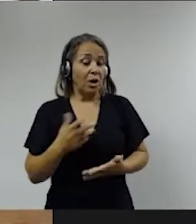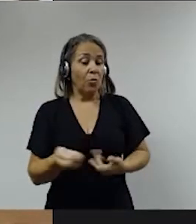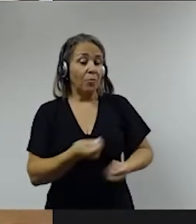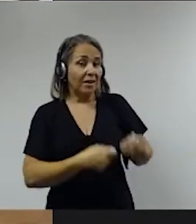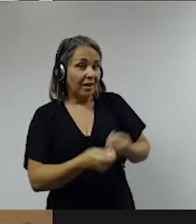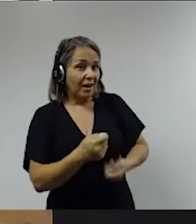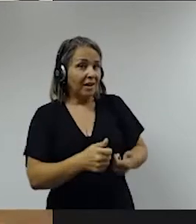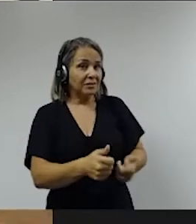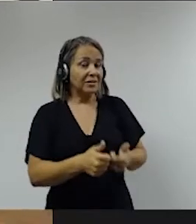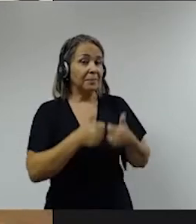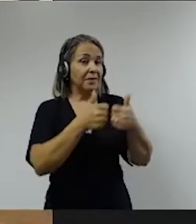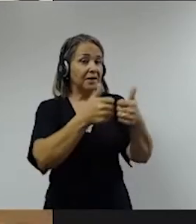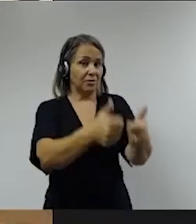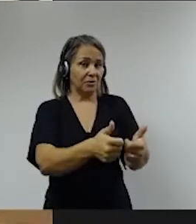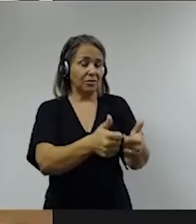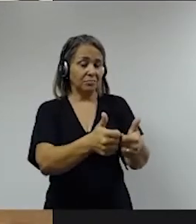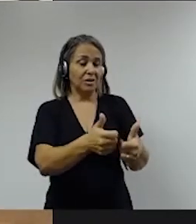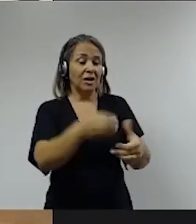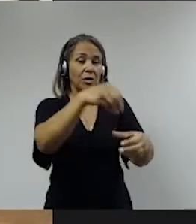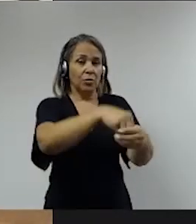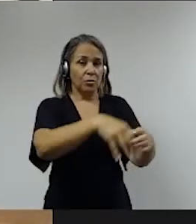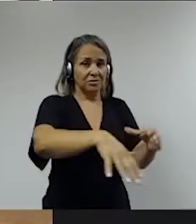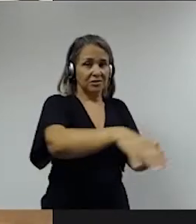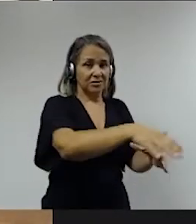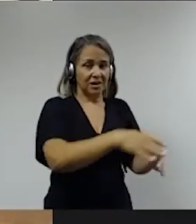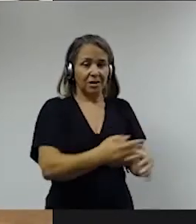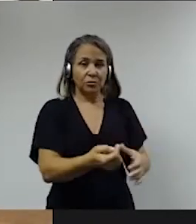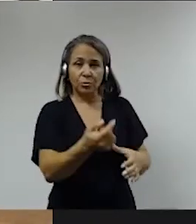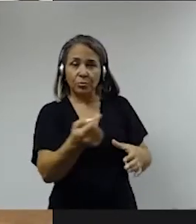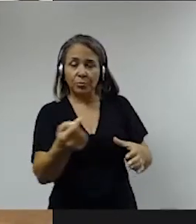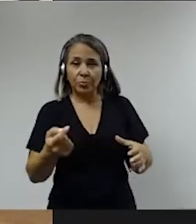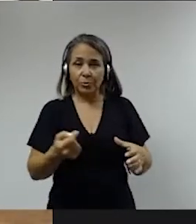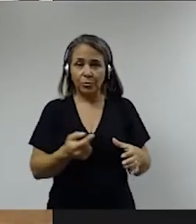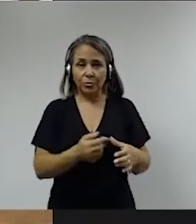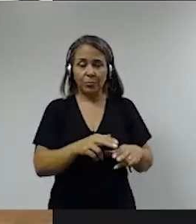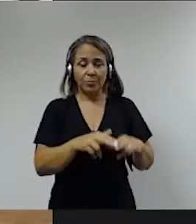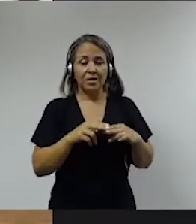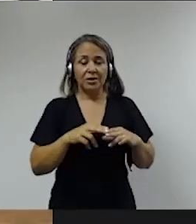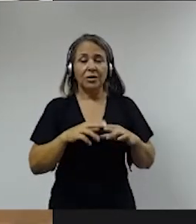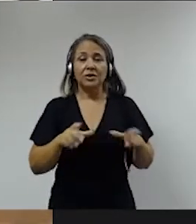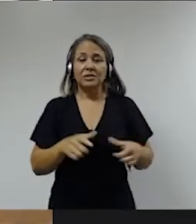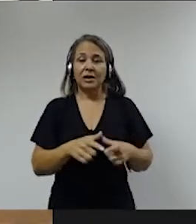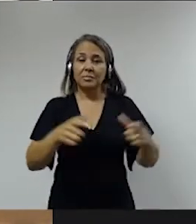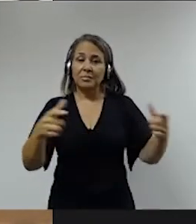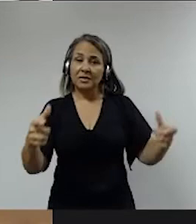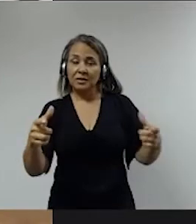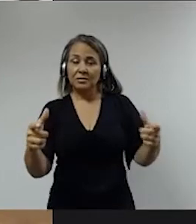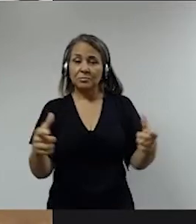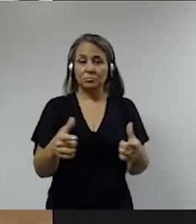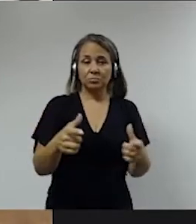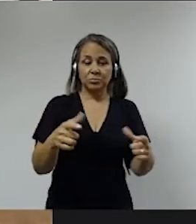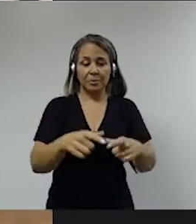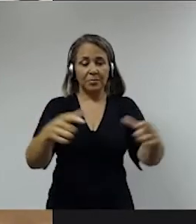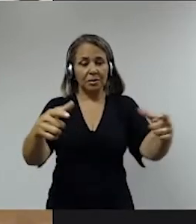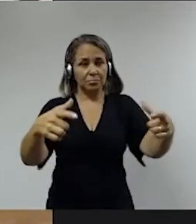funciona melhor concentrado ou com poucos players, até por conta do tamanho dele, da forma como ele